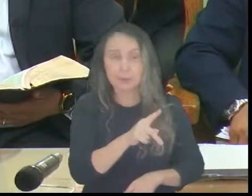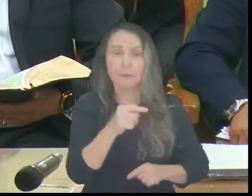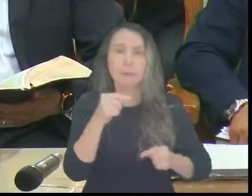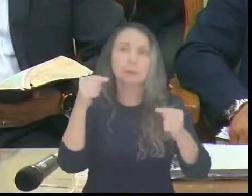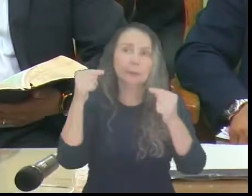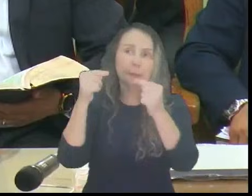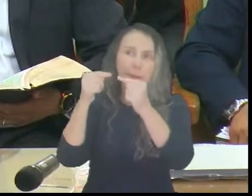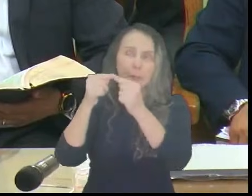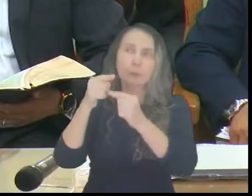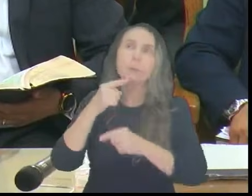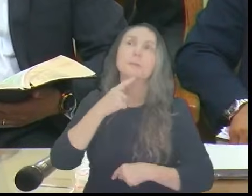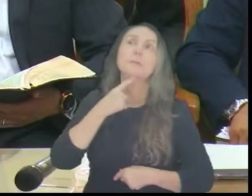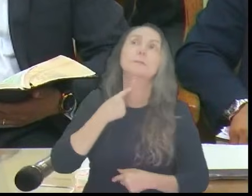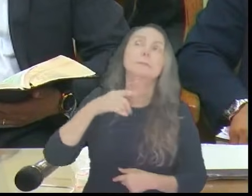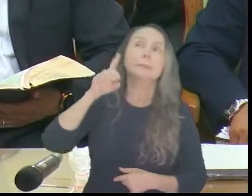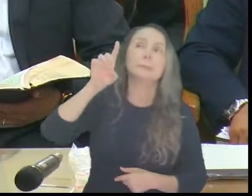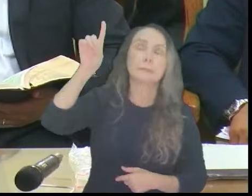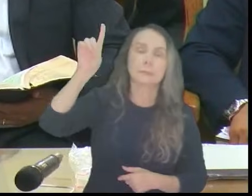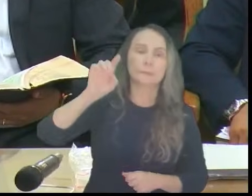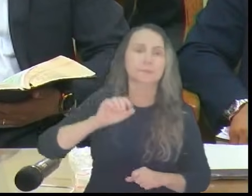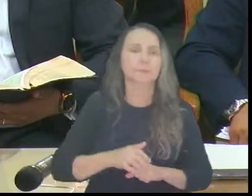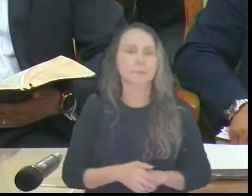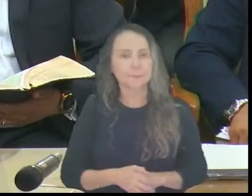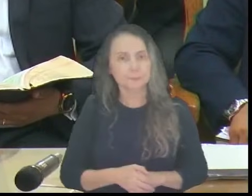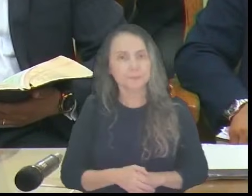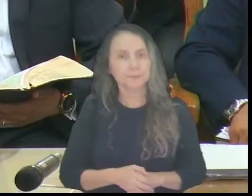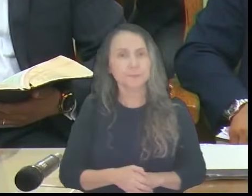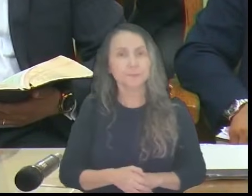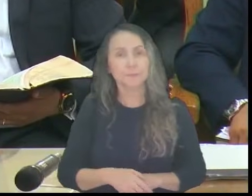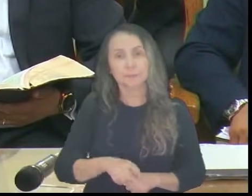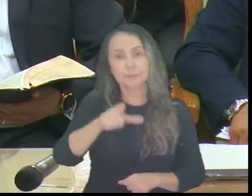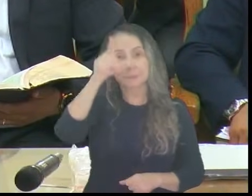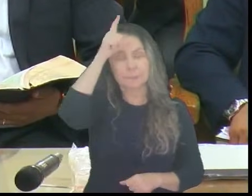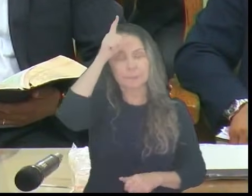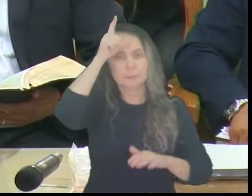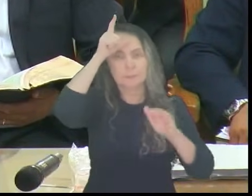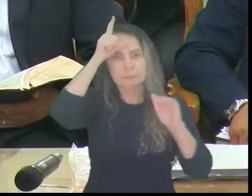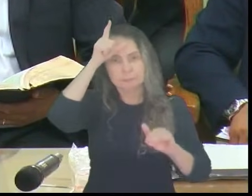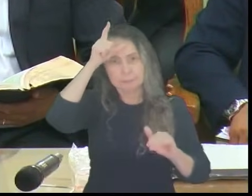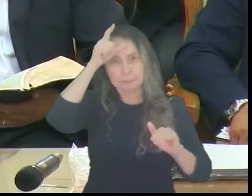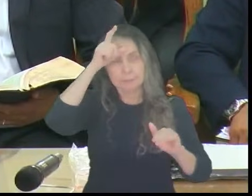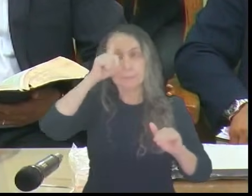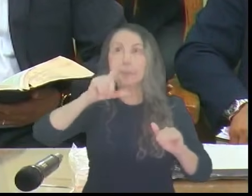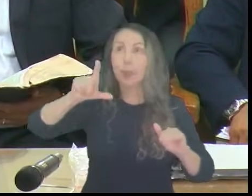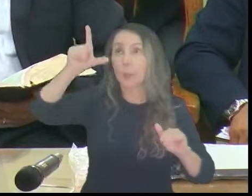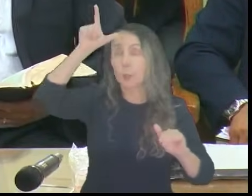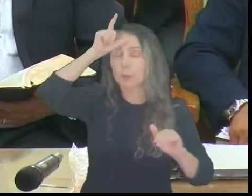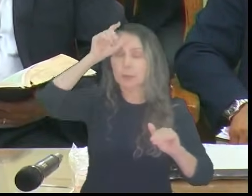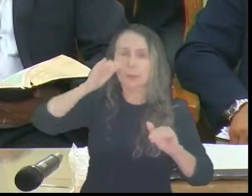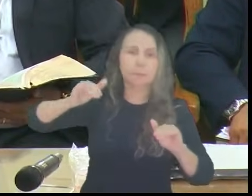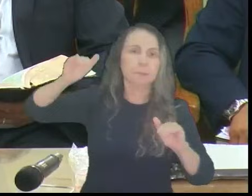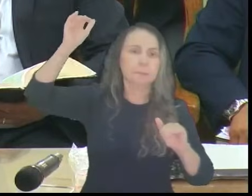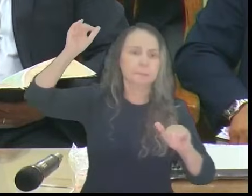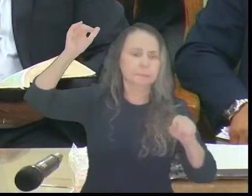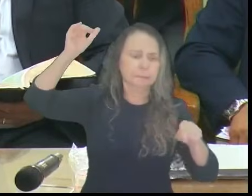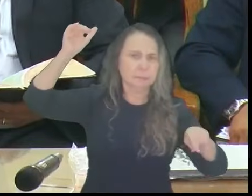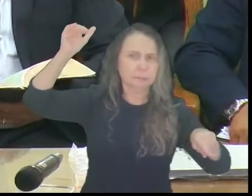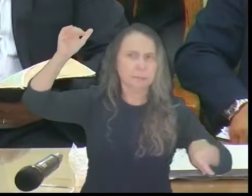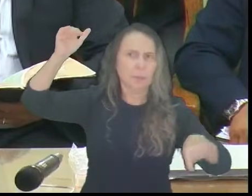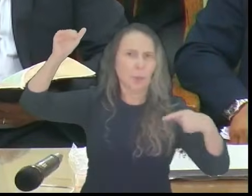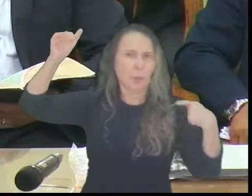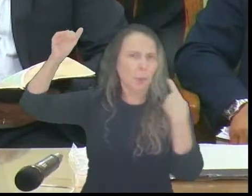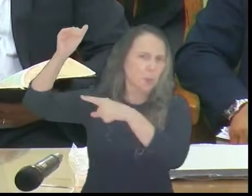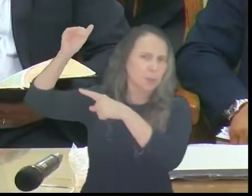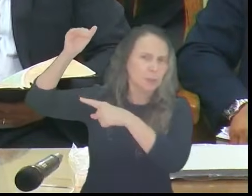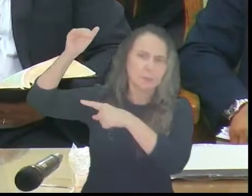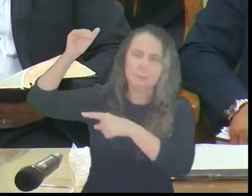Deus. Uma autoridade menor não pode contrariar a autoridade. E quem é a autoridade